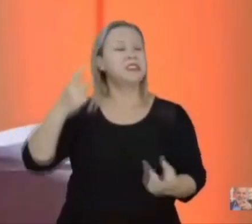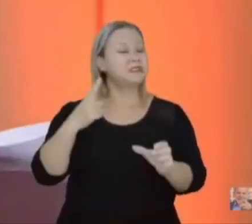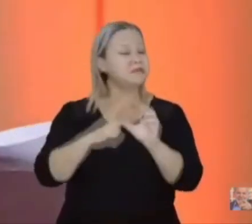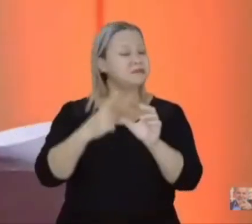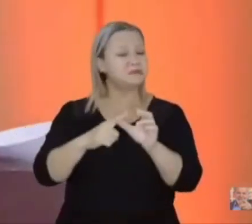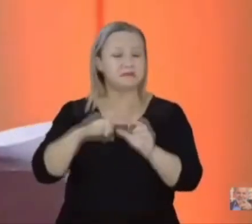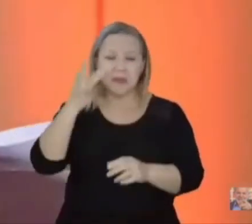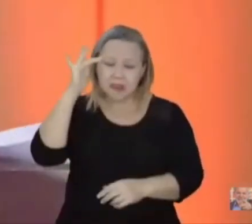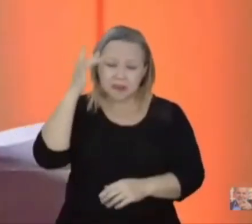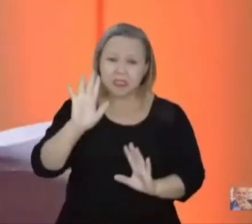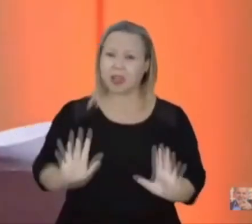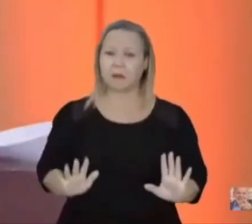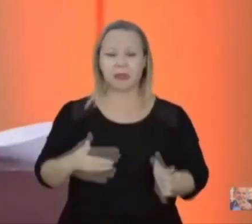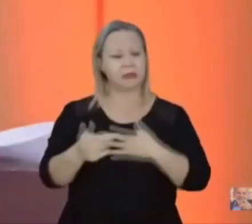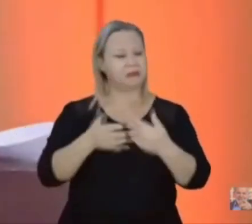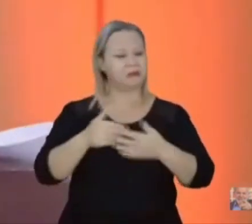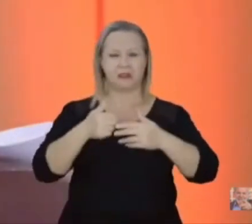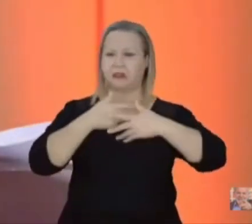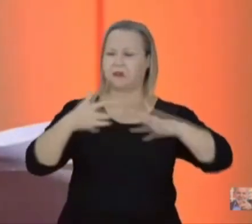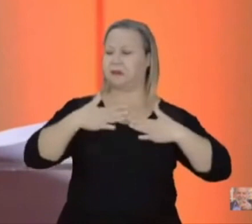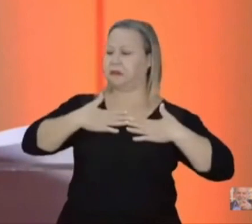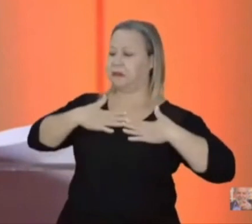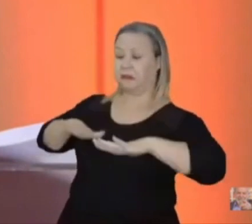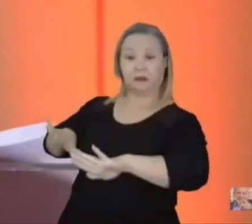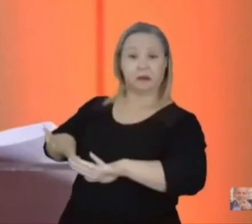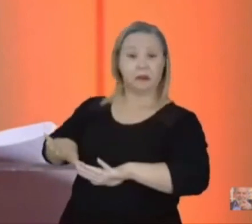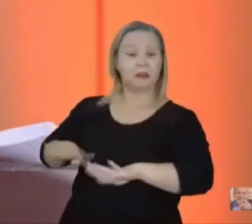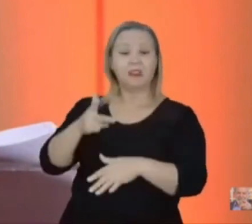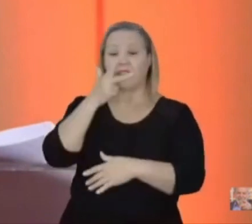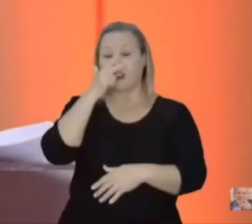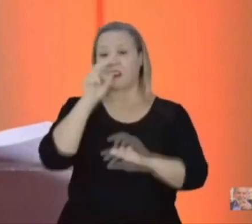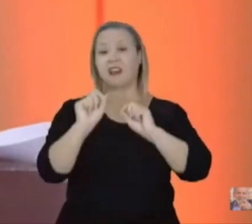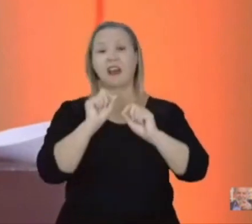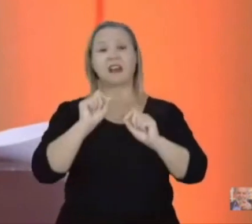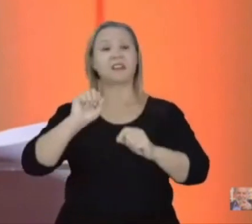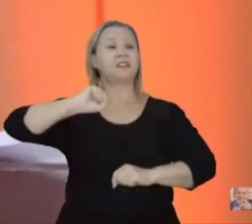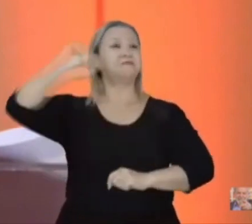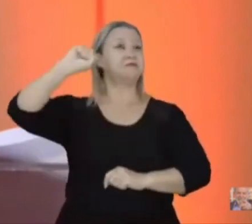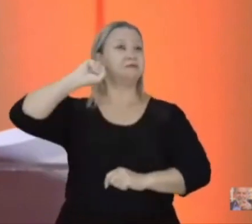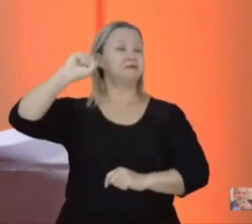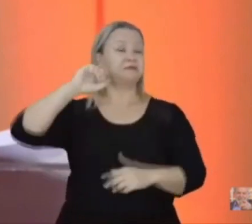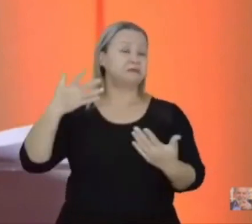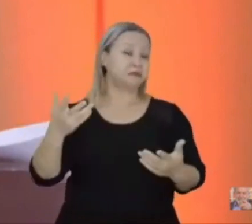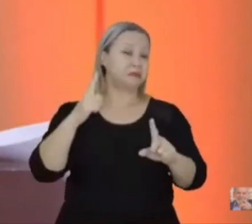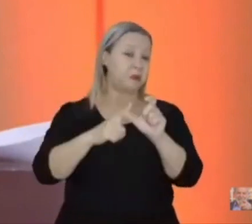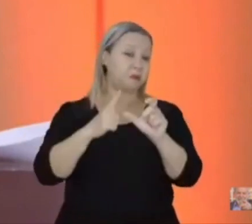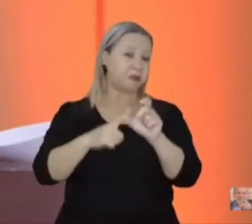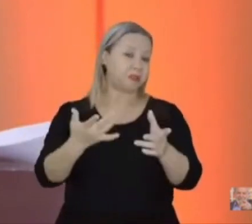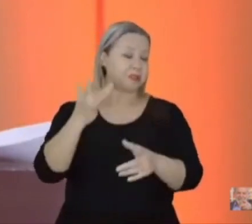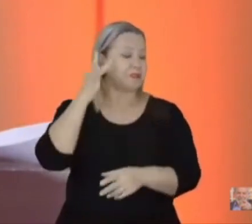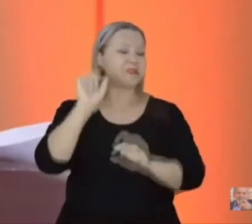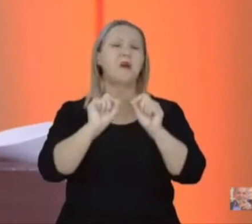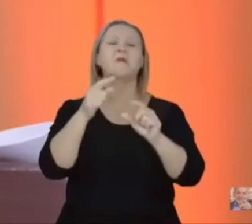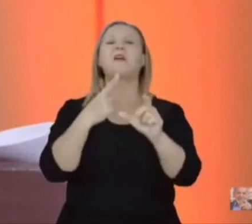Qualquer coisa que ele não gosta, ou seja, ele acha que é comunista. Então ele não sabe o que é comunismo. Sabe?